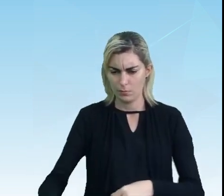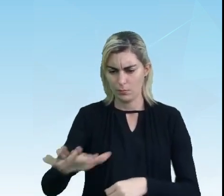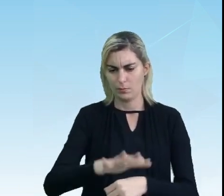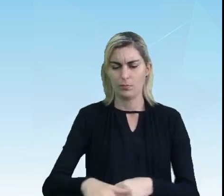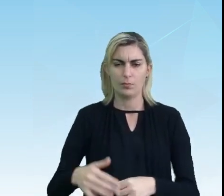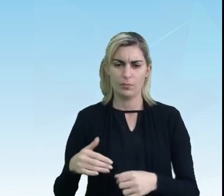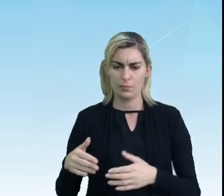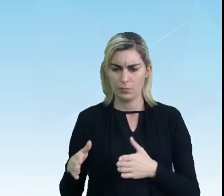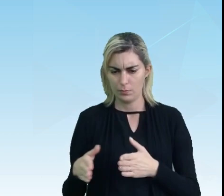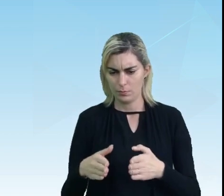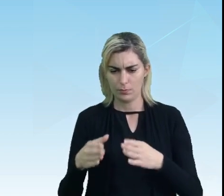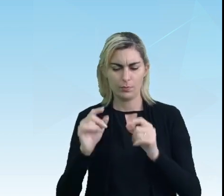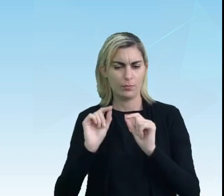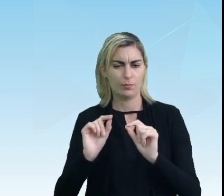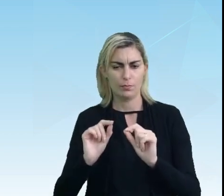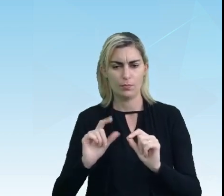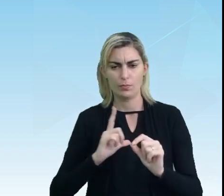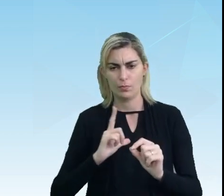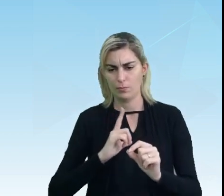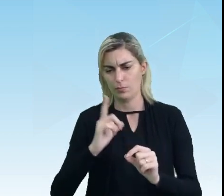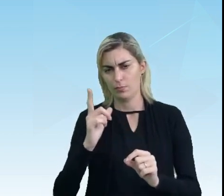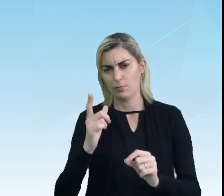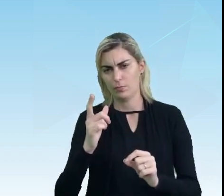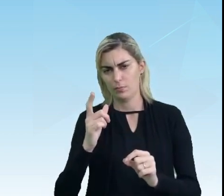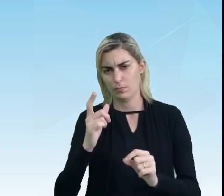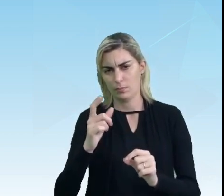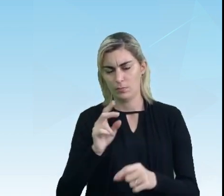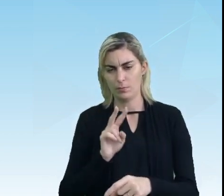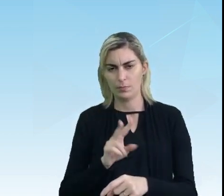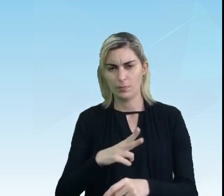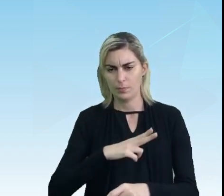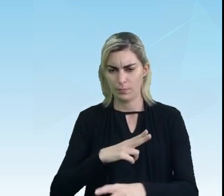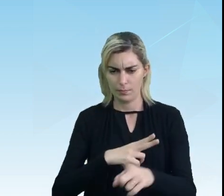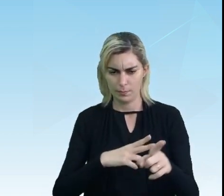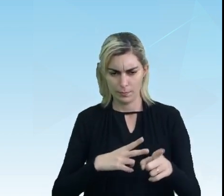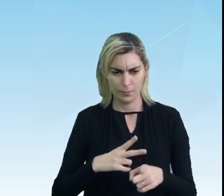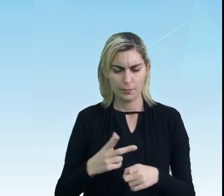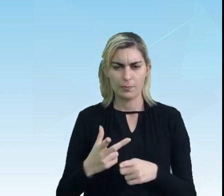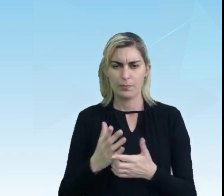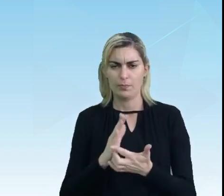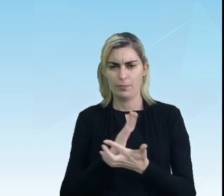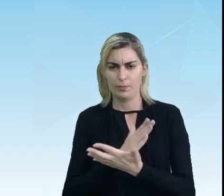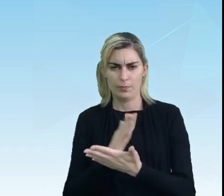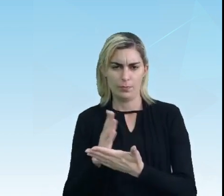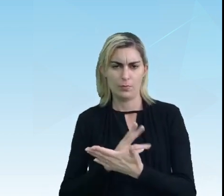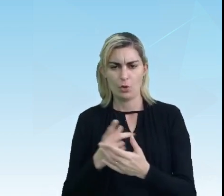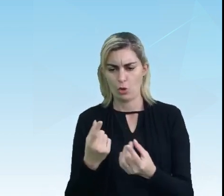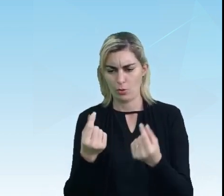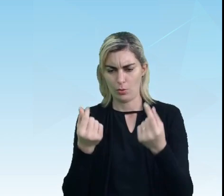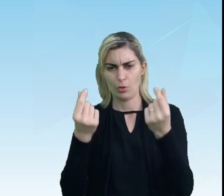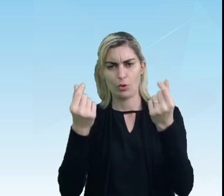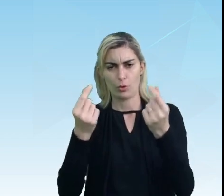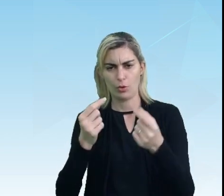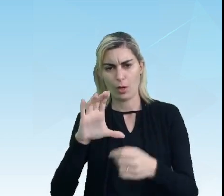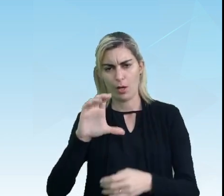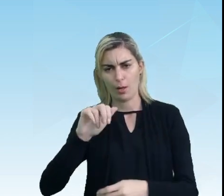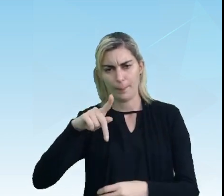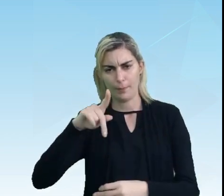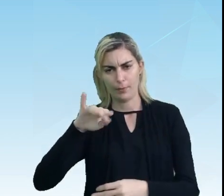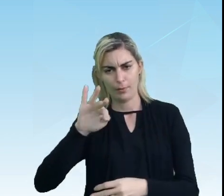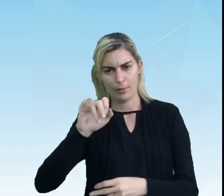se produzir são de alguém, de privados. O poder acumulado é o econômico, o